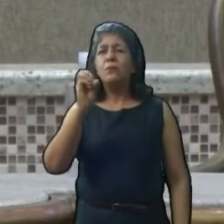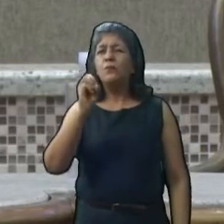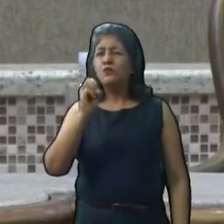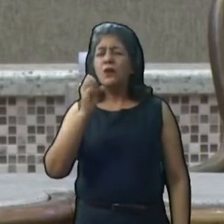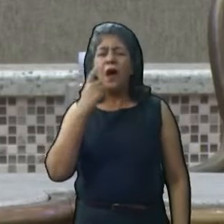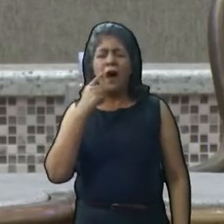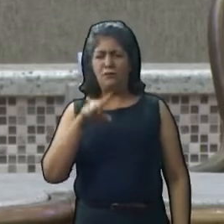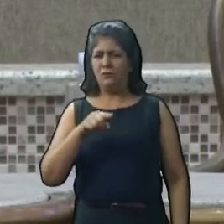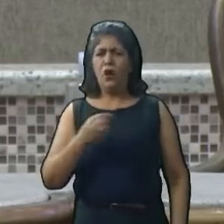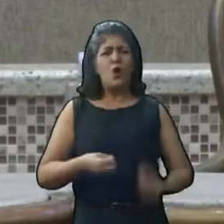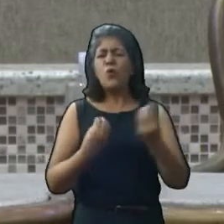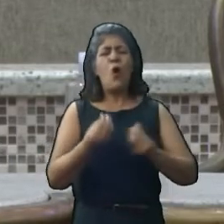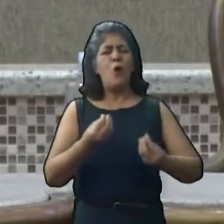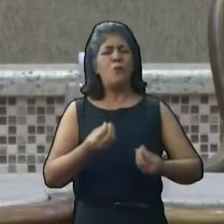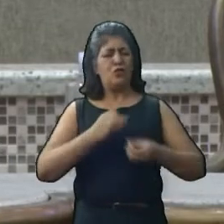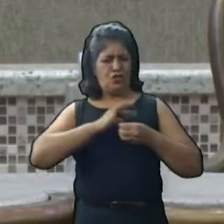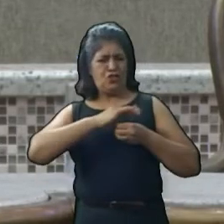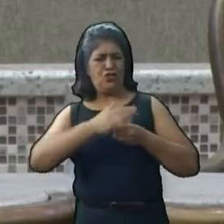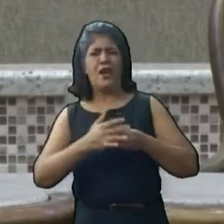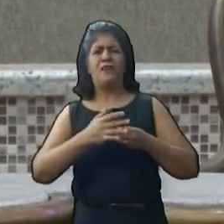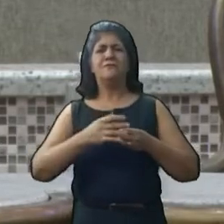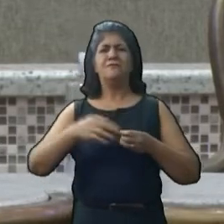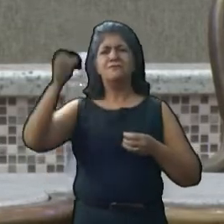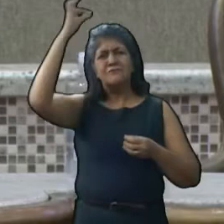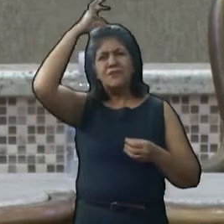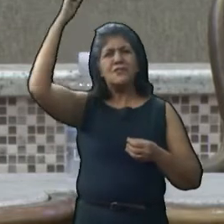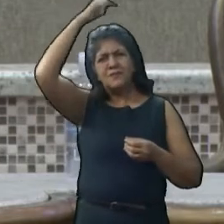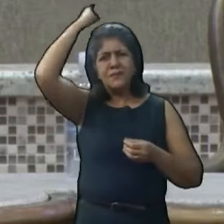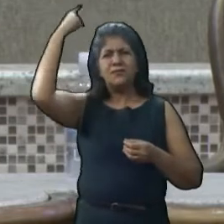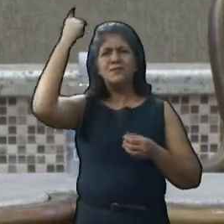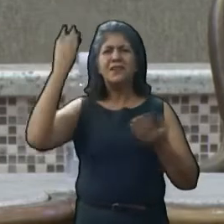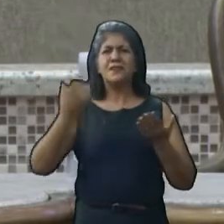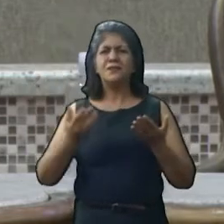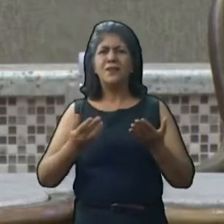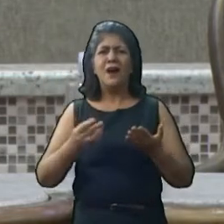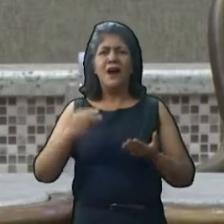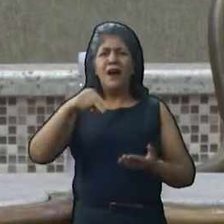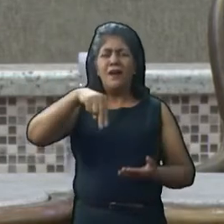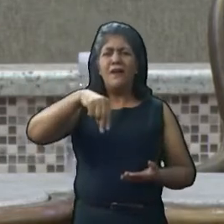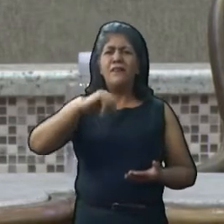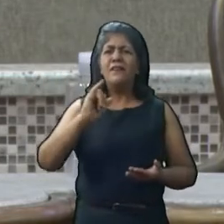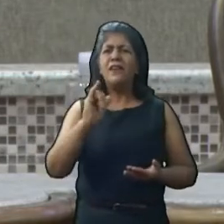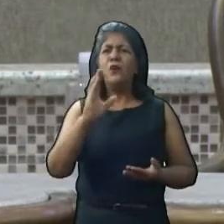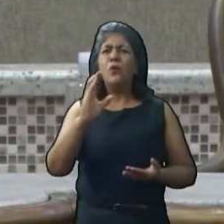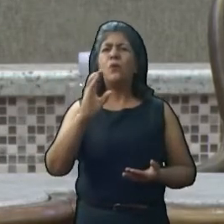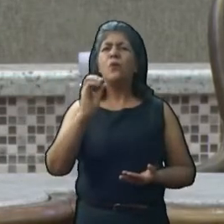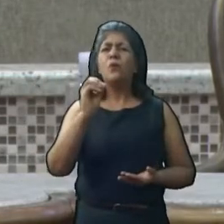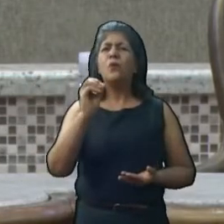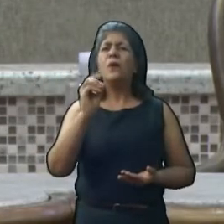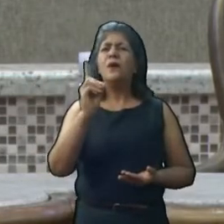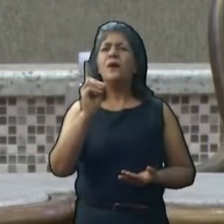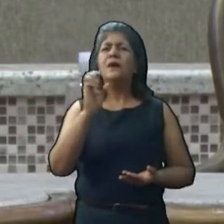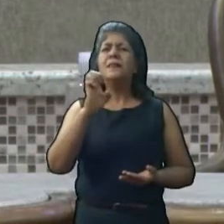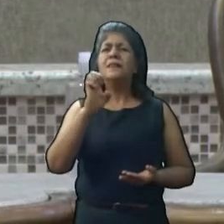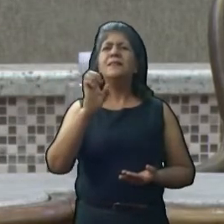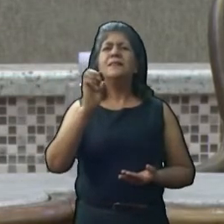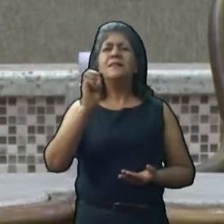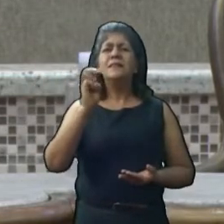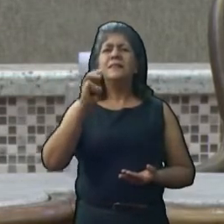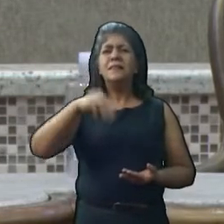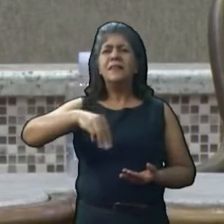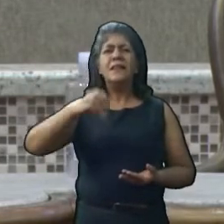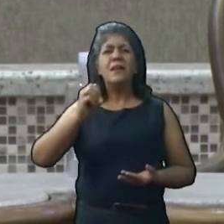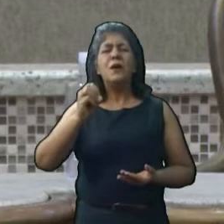vem nem para onde ele vai assim é todo aquele que é nascido do espírito santo é alguma coisa